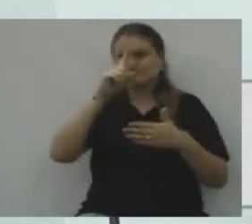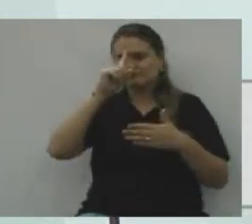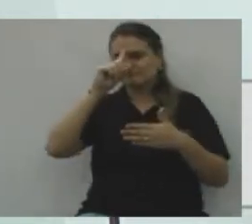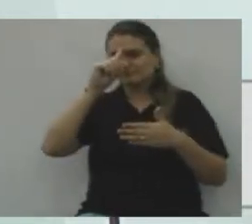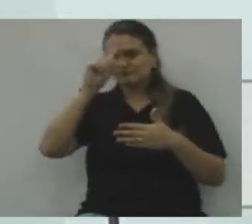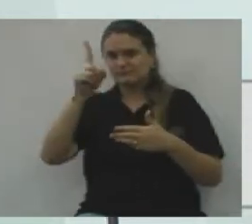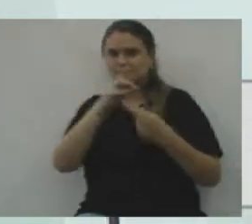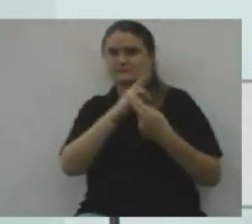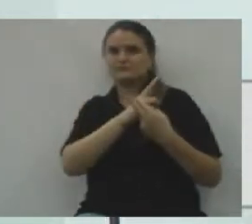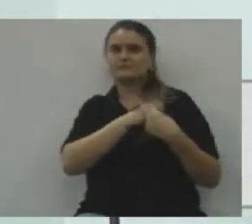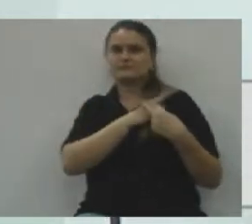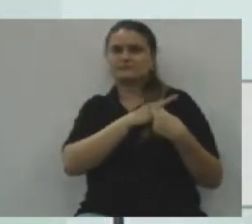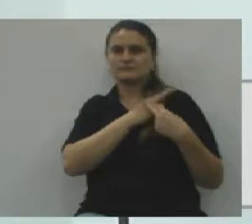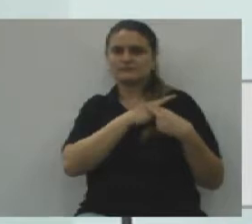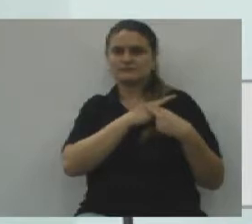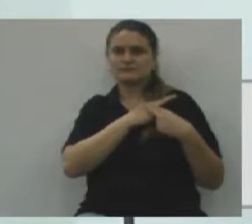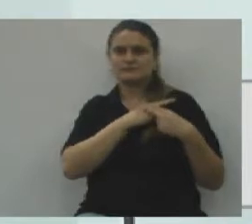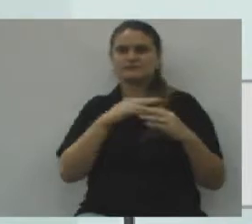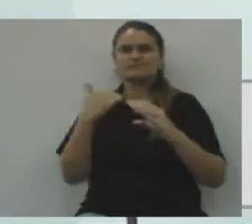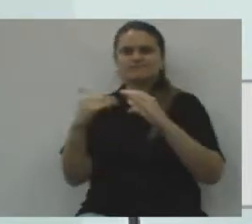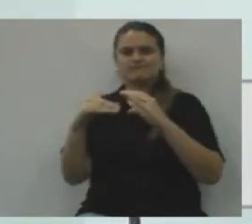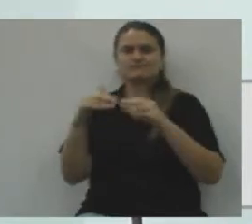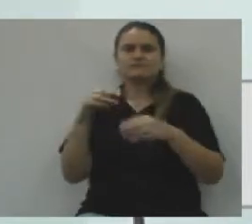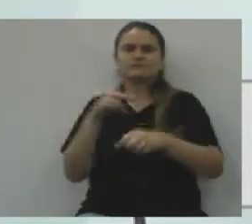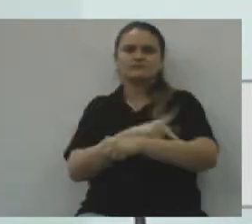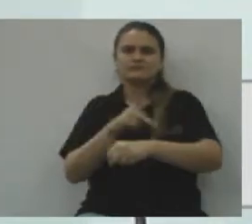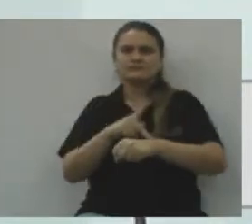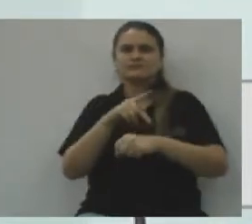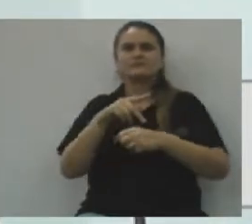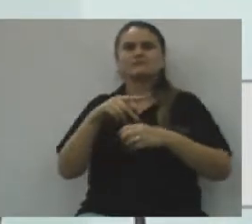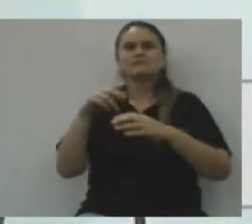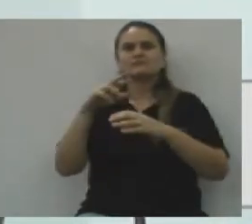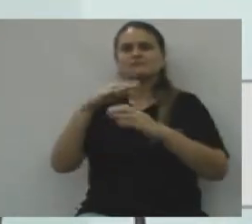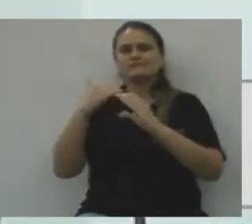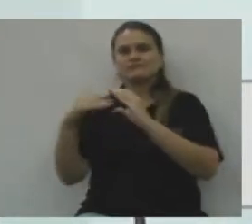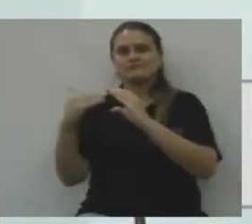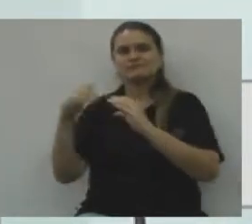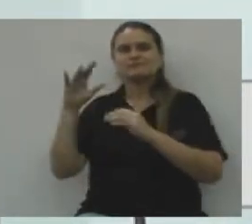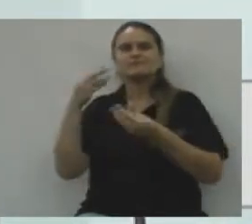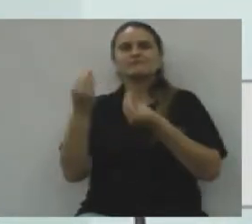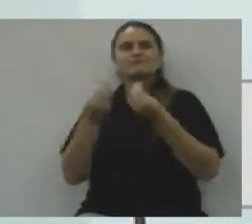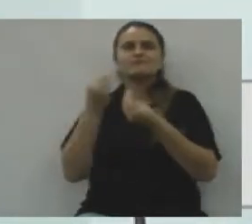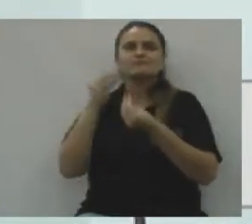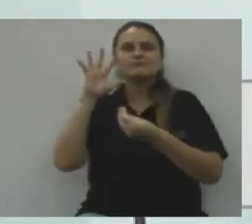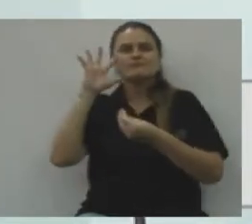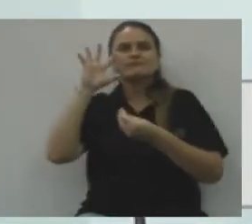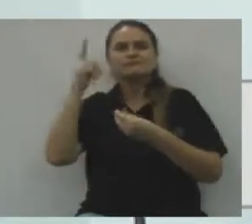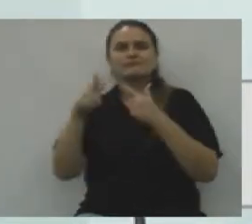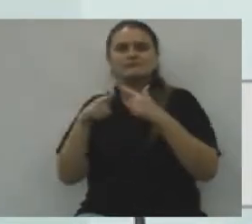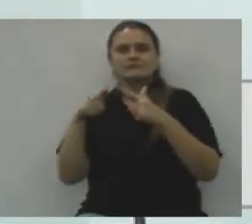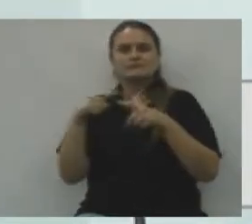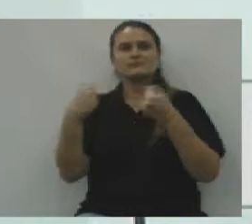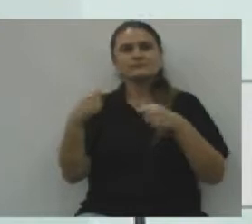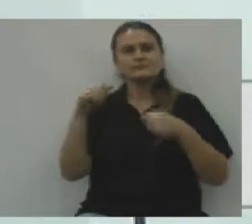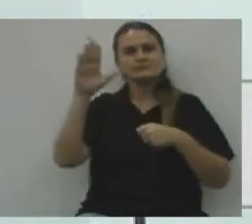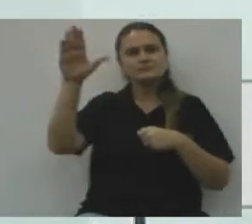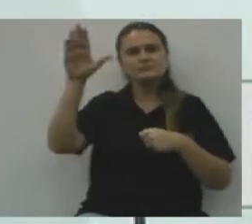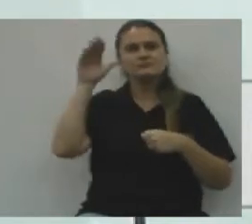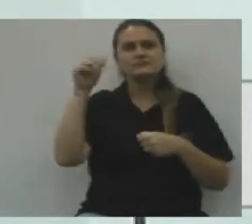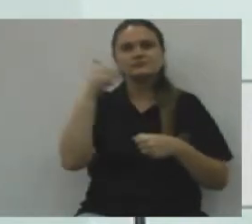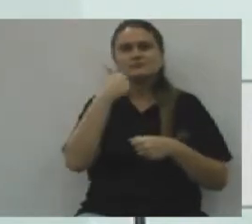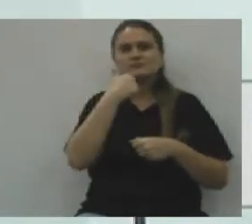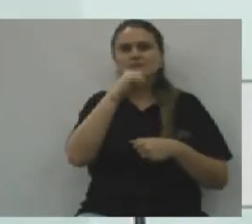ali, à direção da escola, que por meio da equipe pedagógica busca resolver o problema, muitas vezes com a chamada dos pais, com a busca